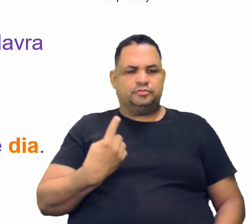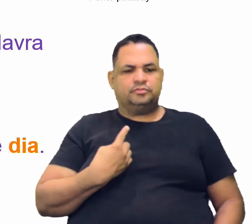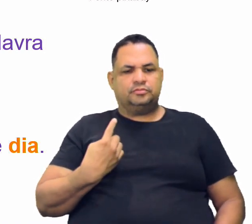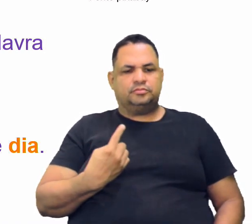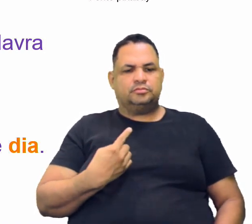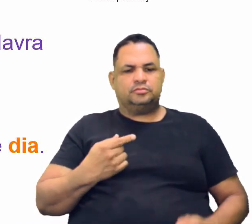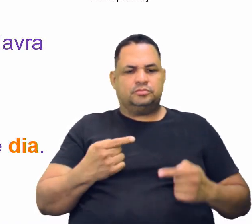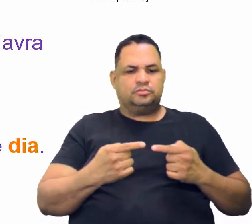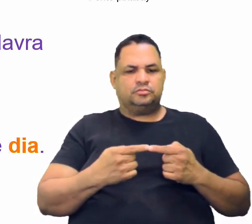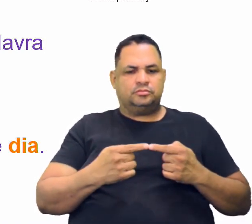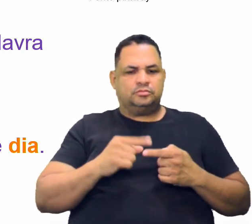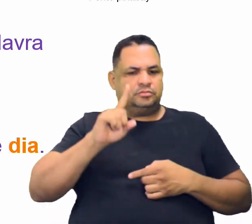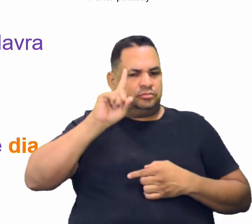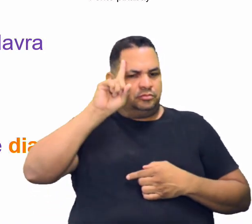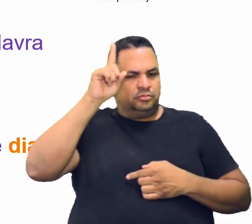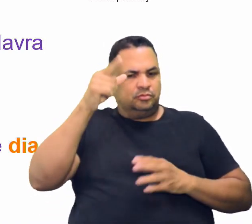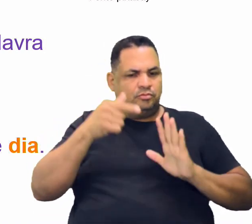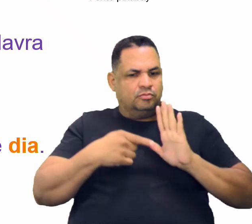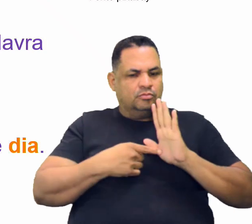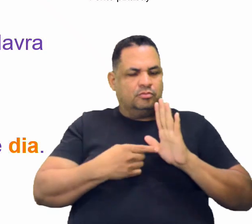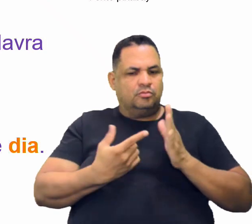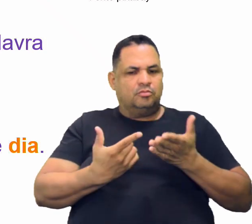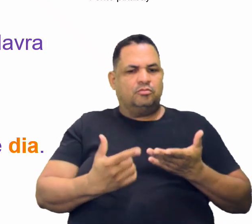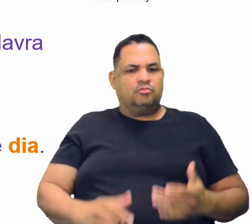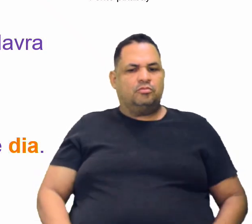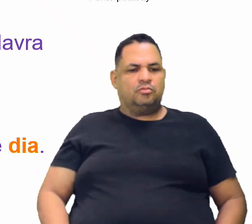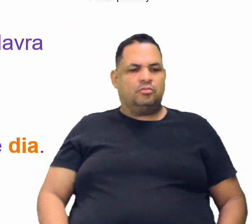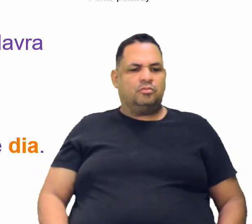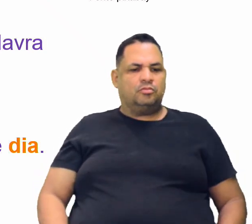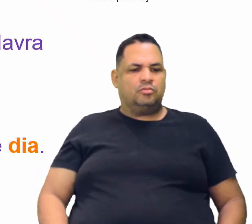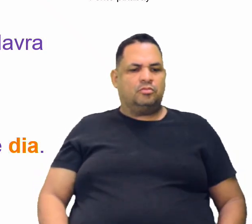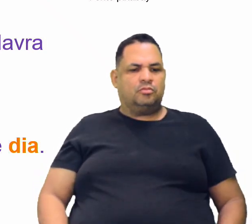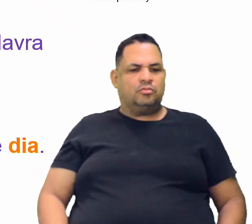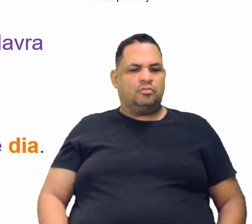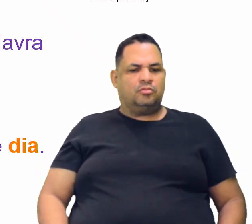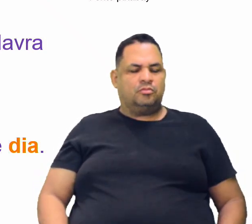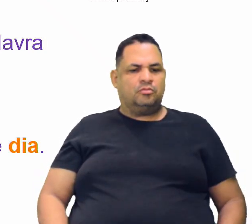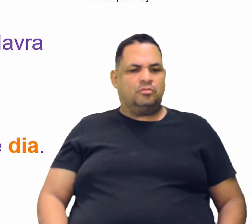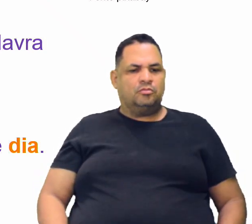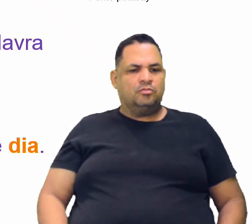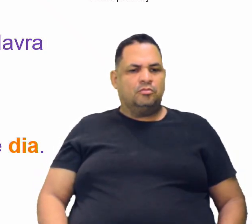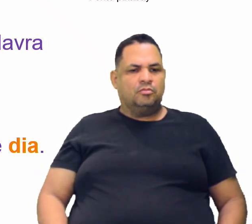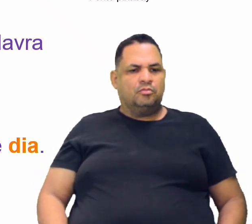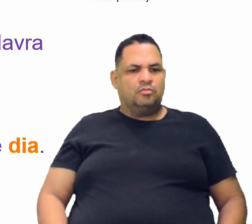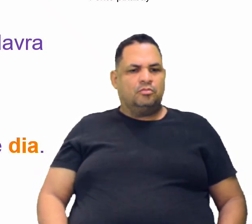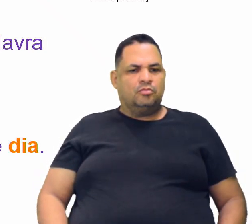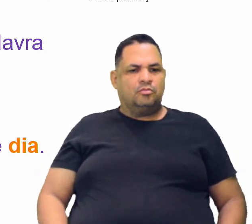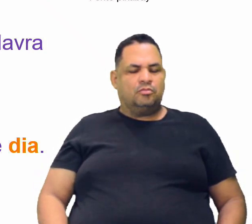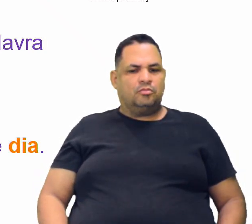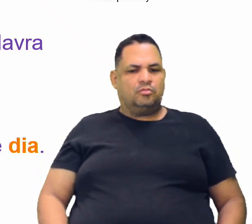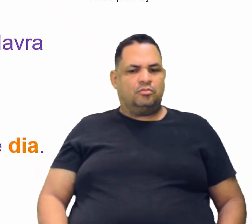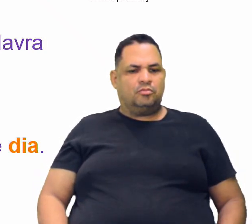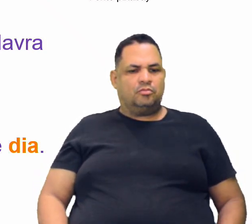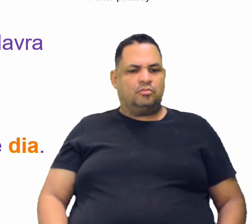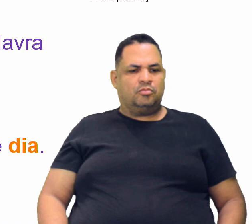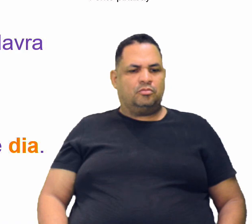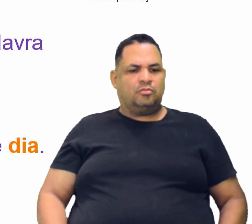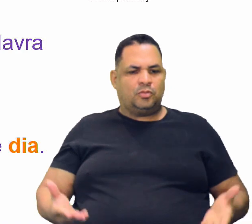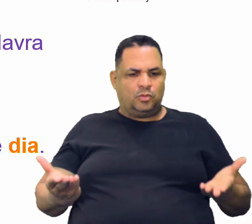No singular, concorda com a ideia implícita de dia. Presta atenção, implícita aqui, ó, não aparece, mas está